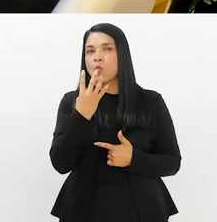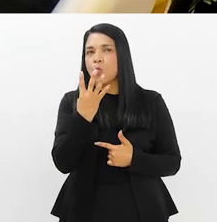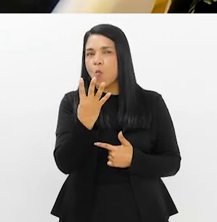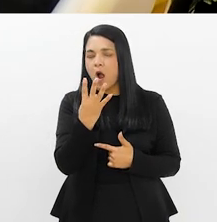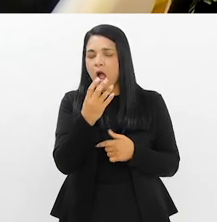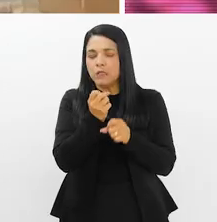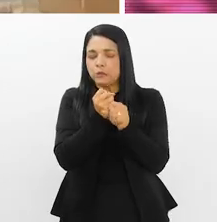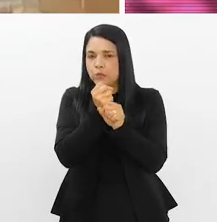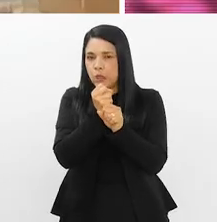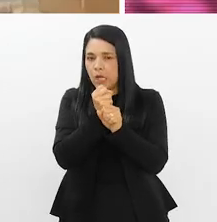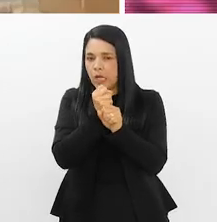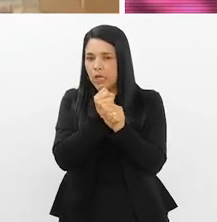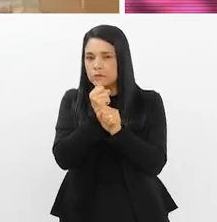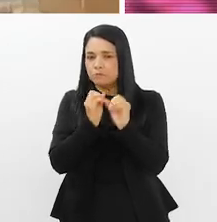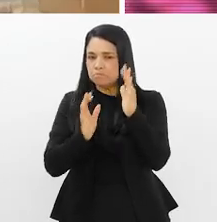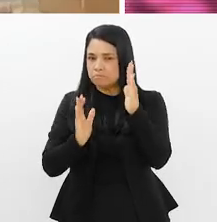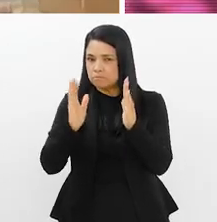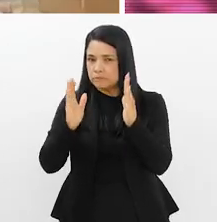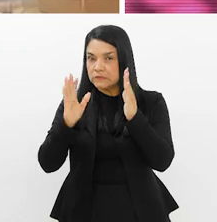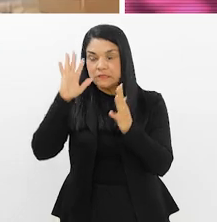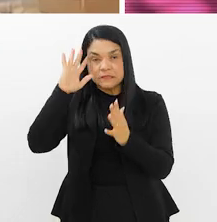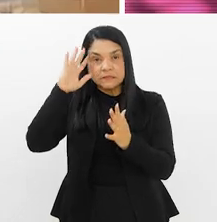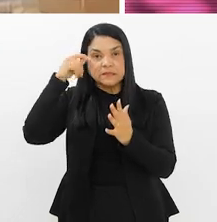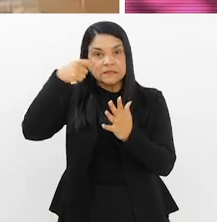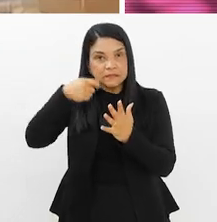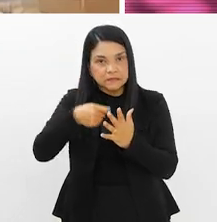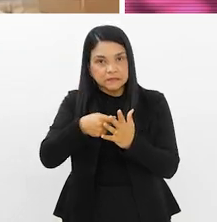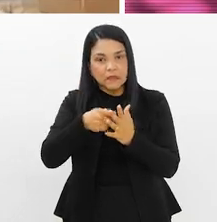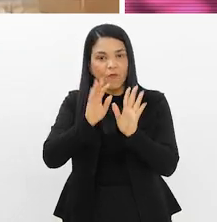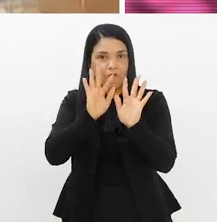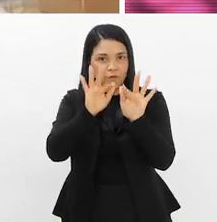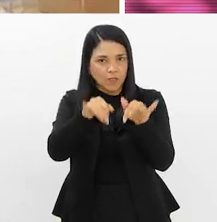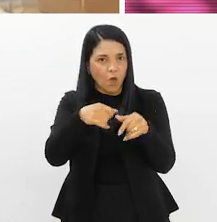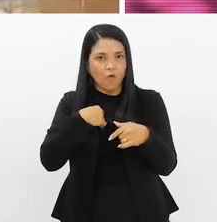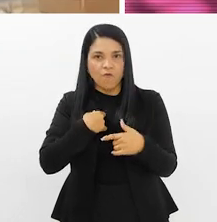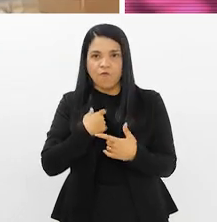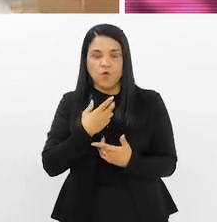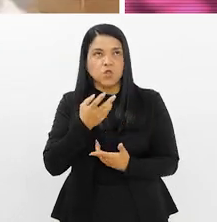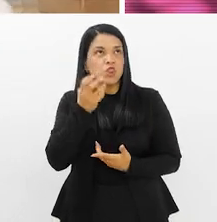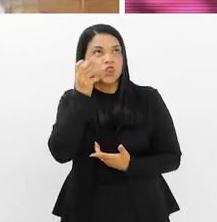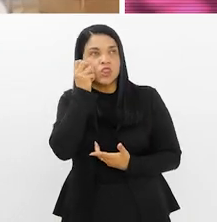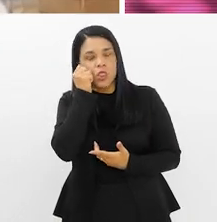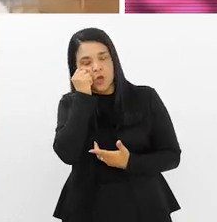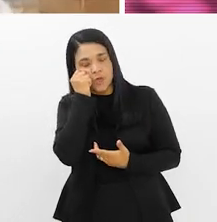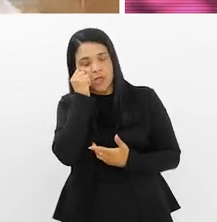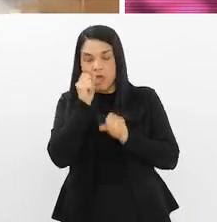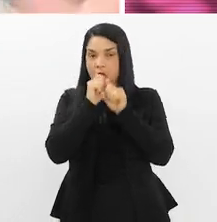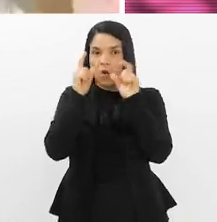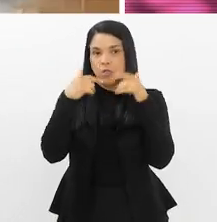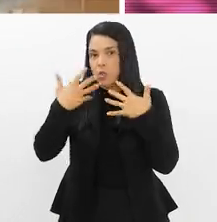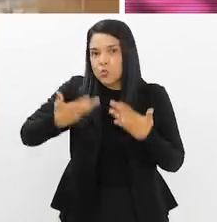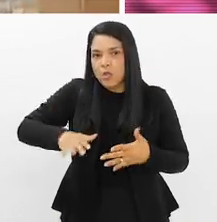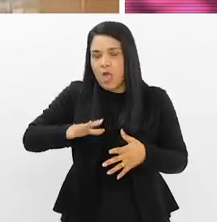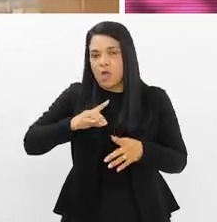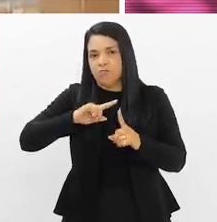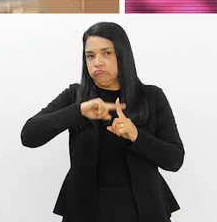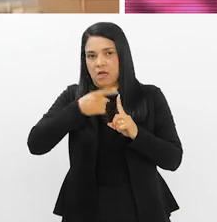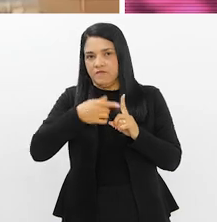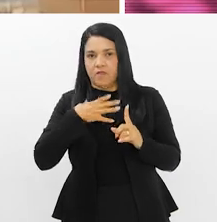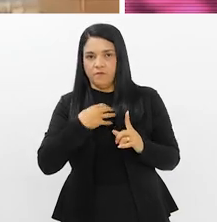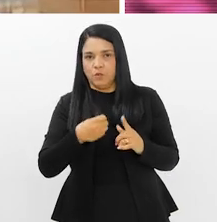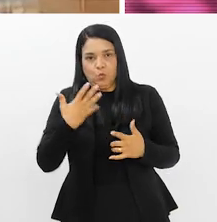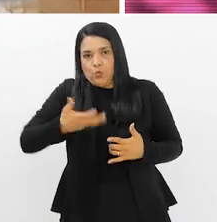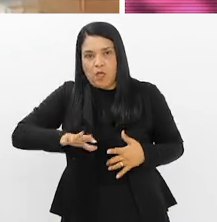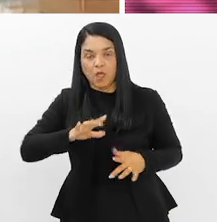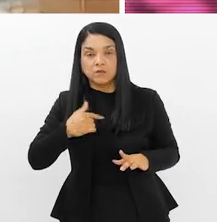de 4 anos até eu chegar na decisão final. Não foi da noite para o dia, tipo, eu dormi e acordei, ai, não quero ser mãe.